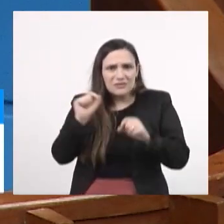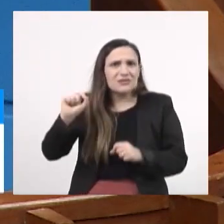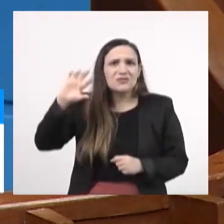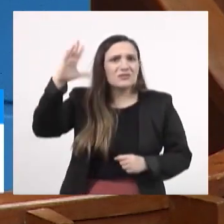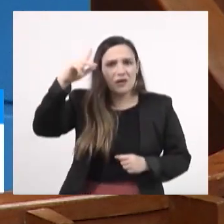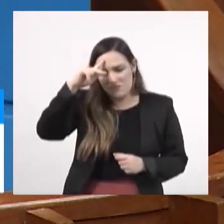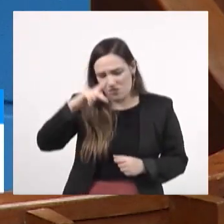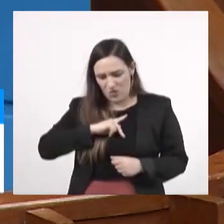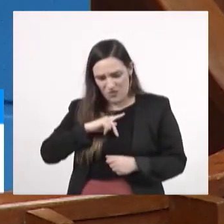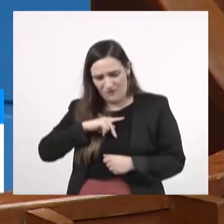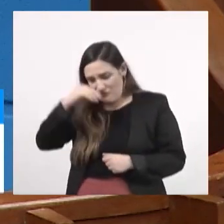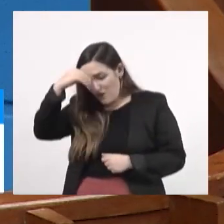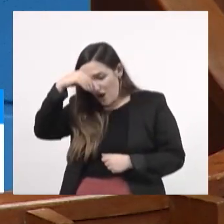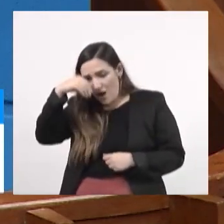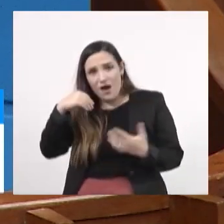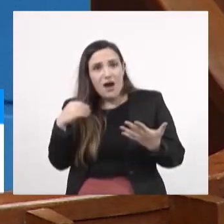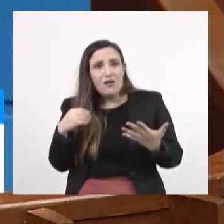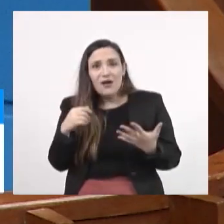sua fragilidade